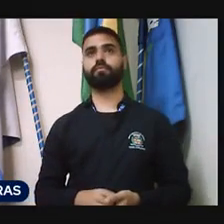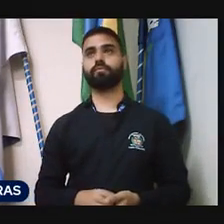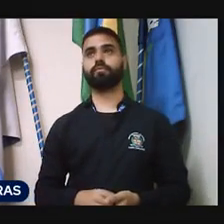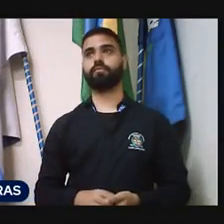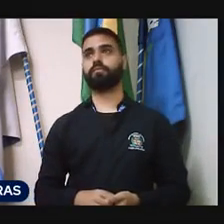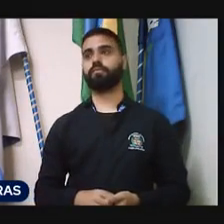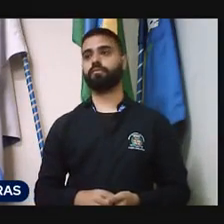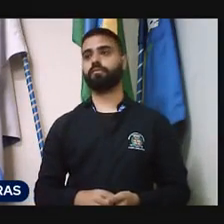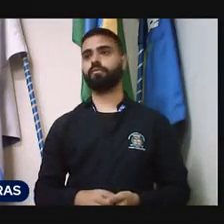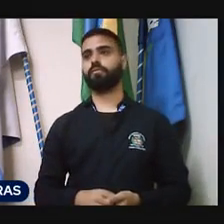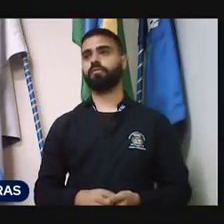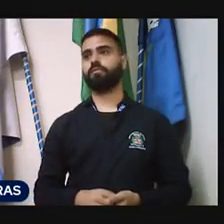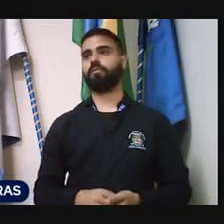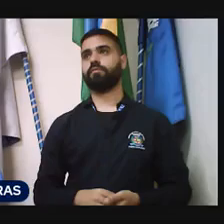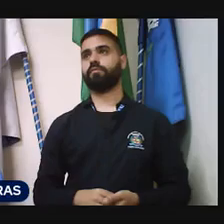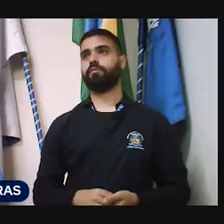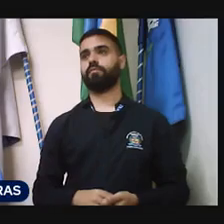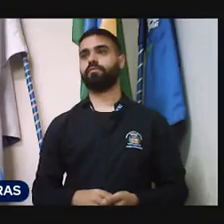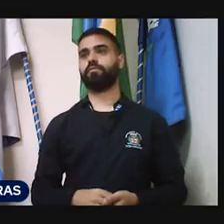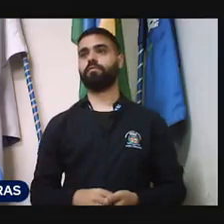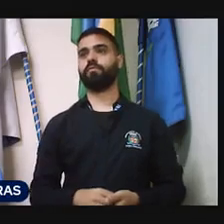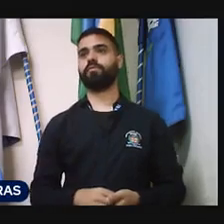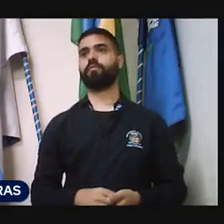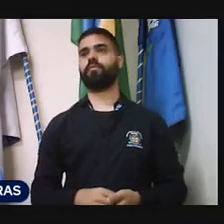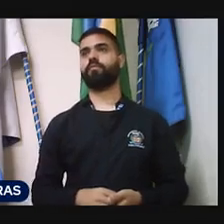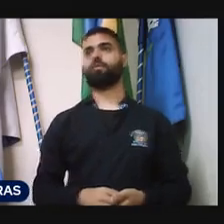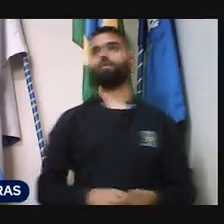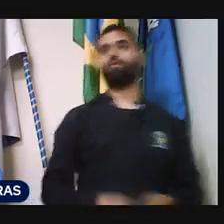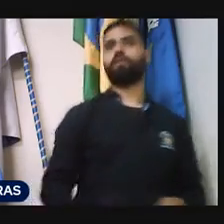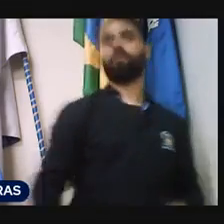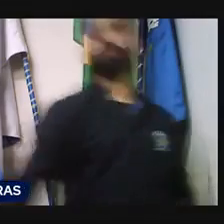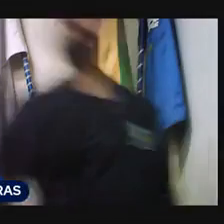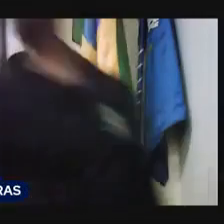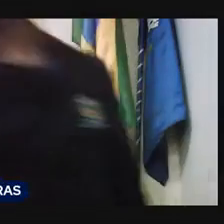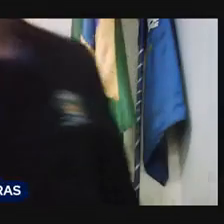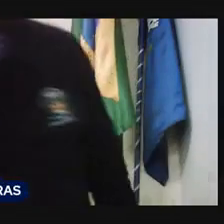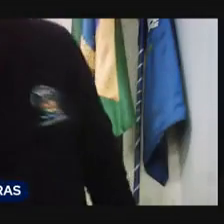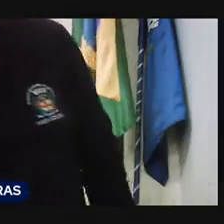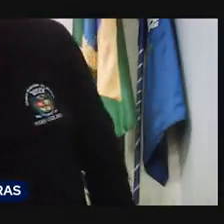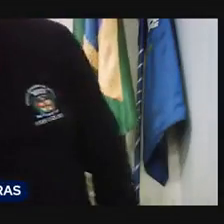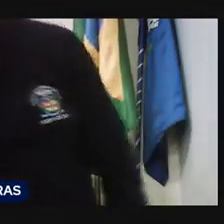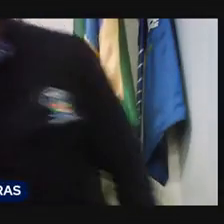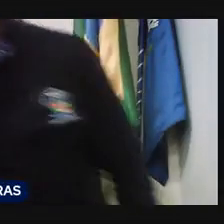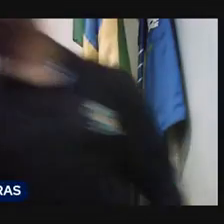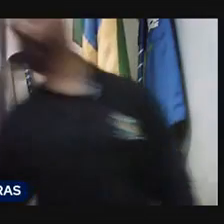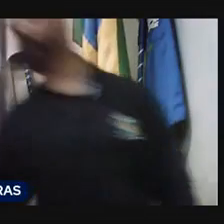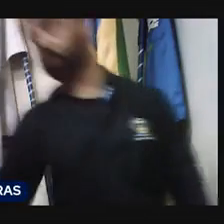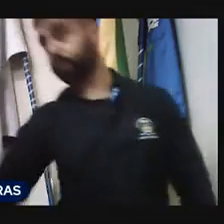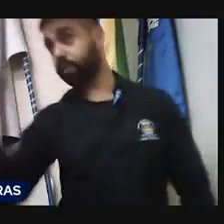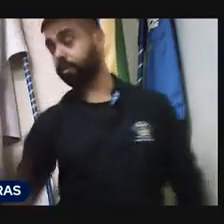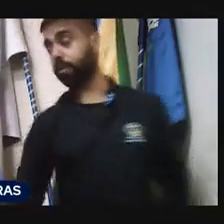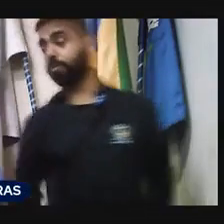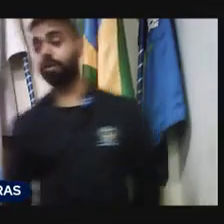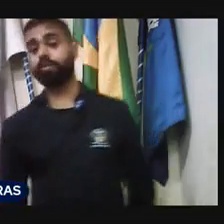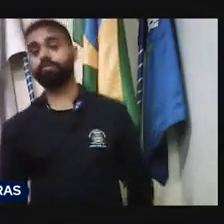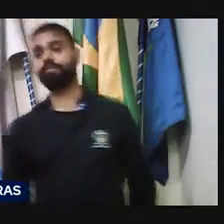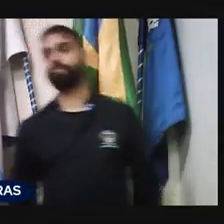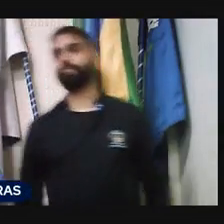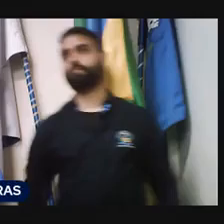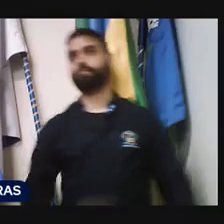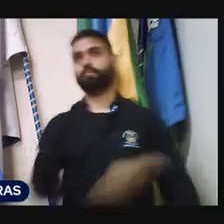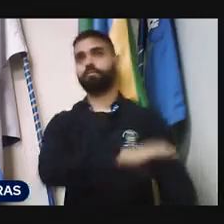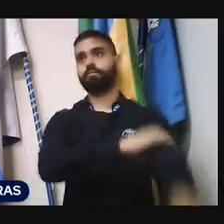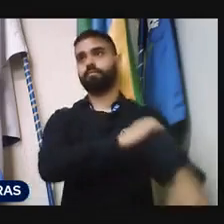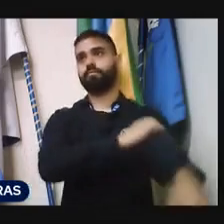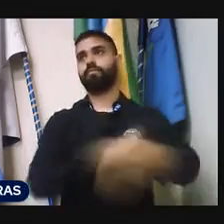Oi boa noite presidente' vereadores assembleias nos assiste internautas que acompanham nossas e são